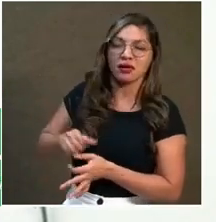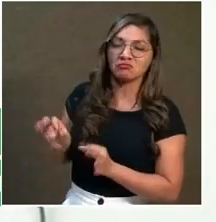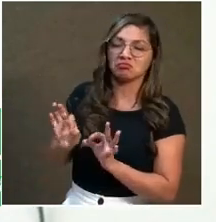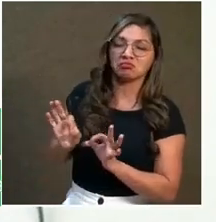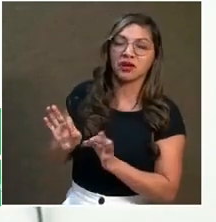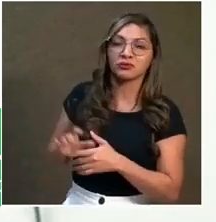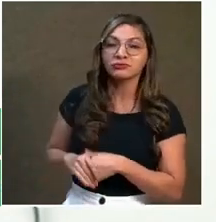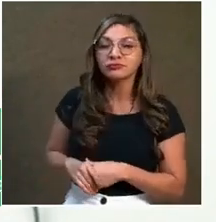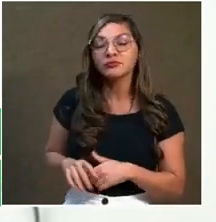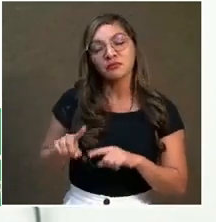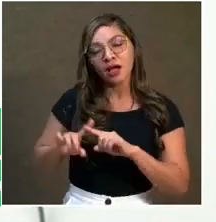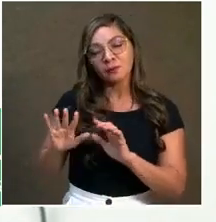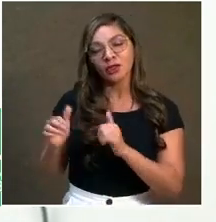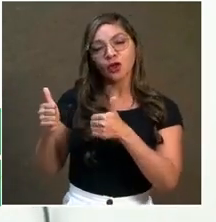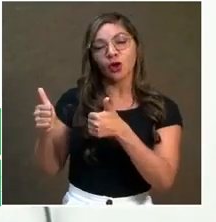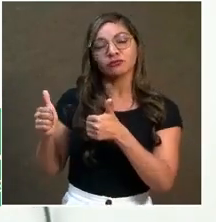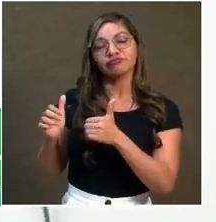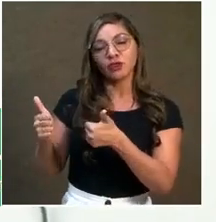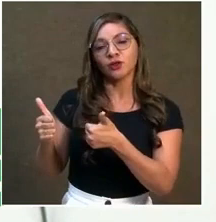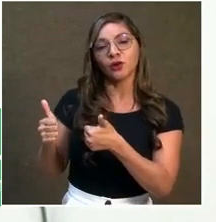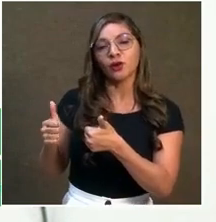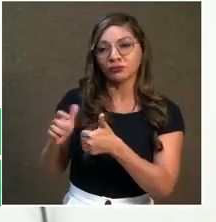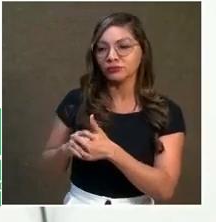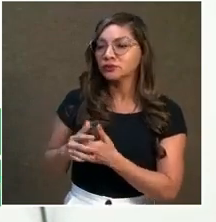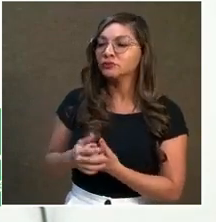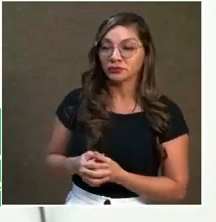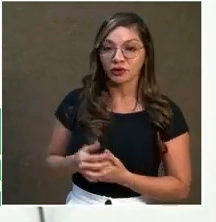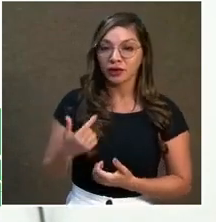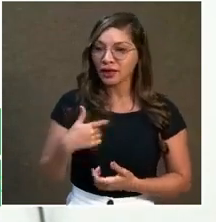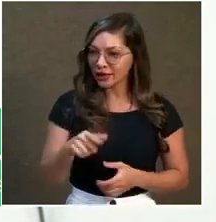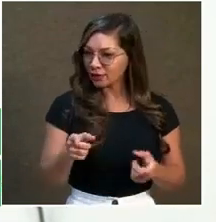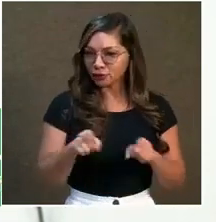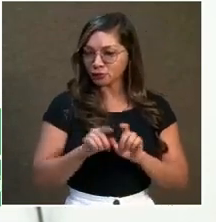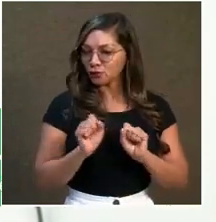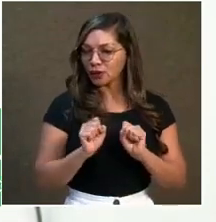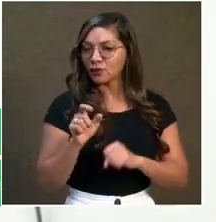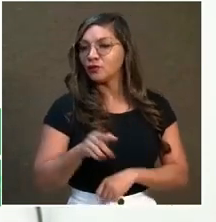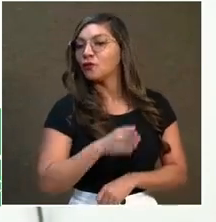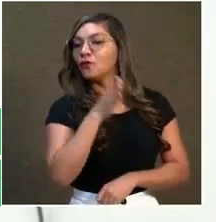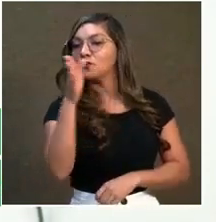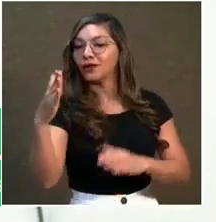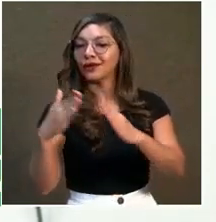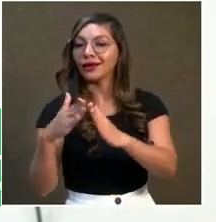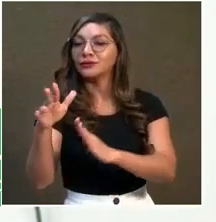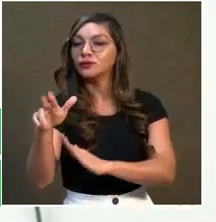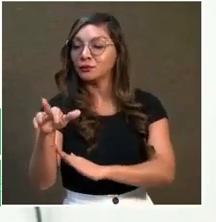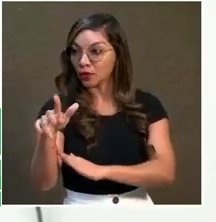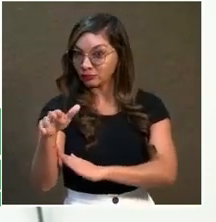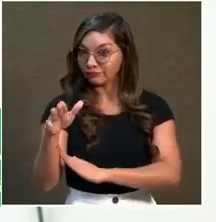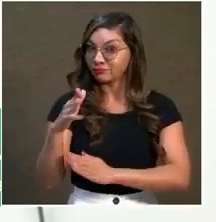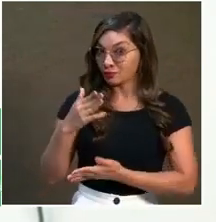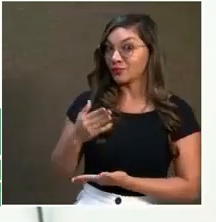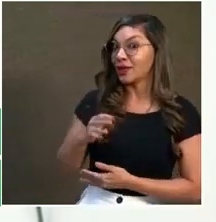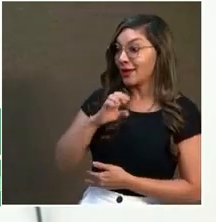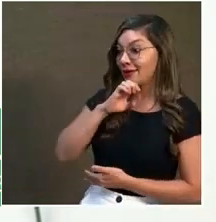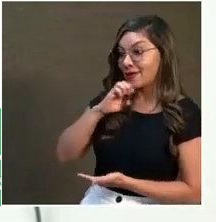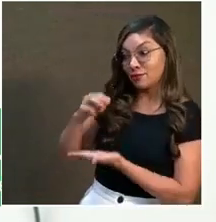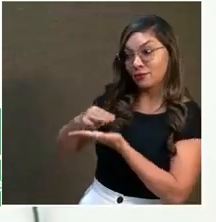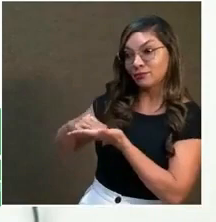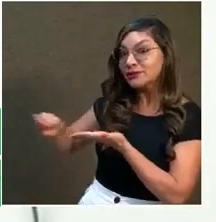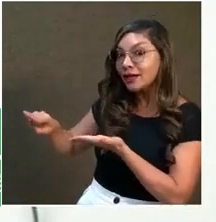está. Mas é melhor assim. Melhor mesmo. Você está com ele agora? Não, ele foi na casa do irmão. Ela falou que ele foi na casa do